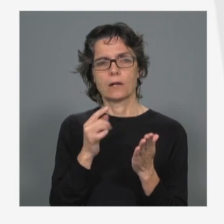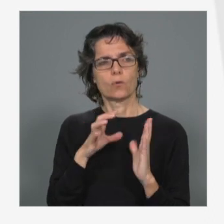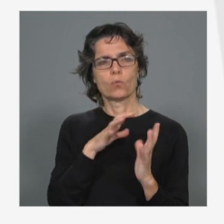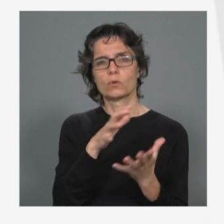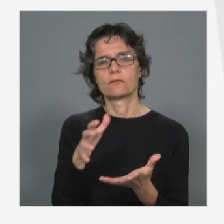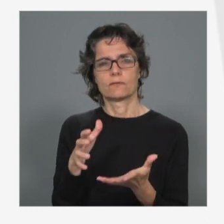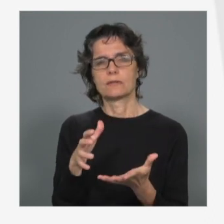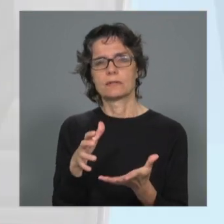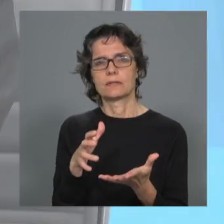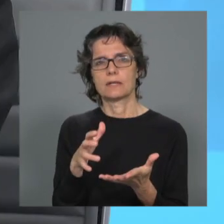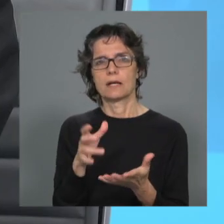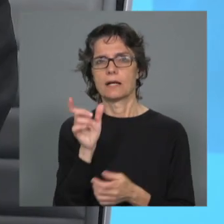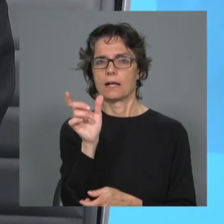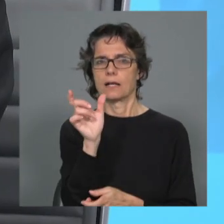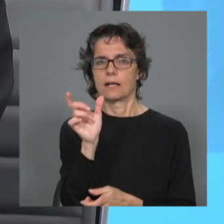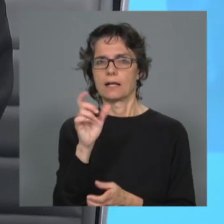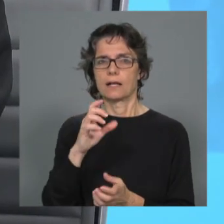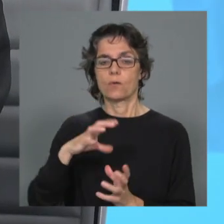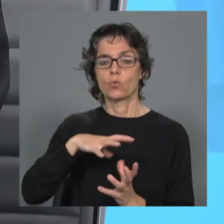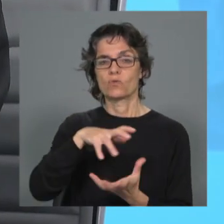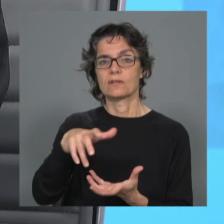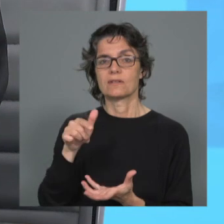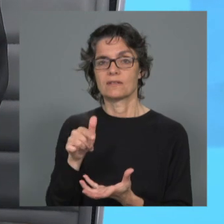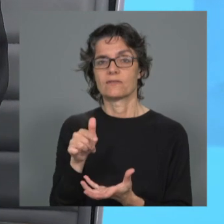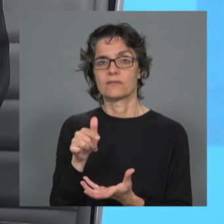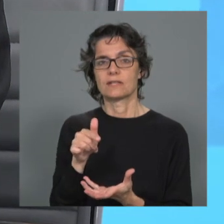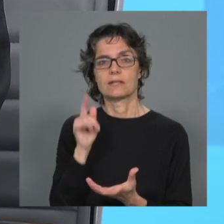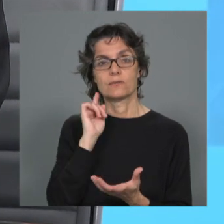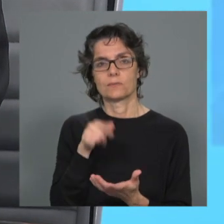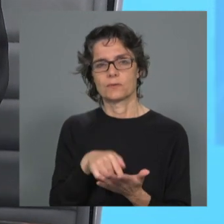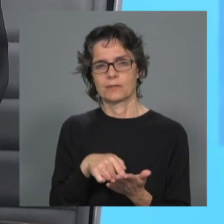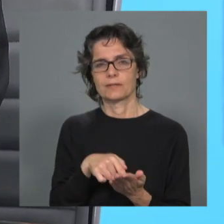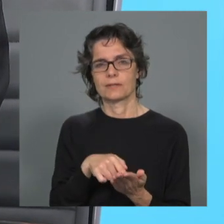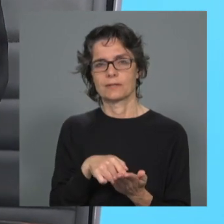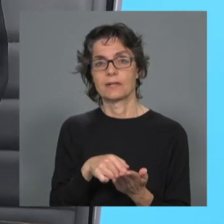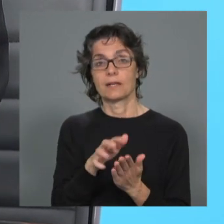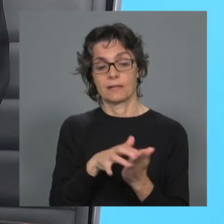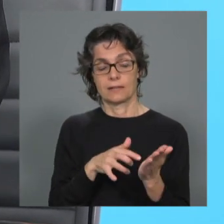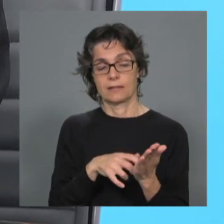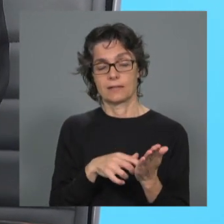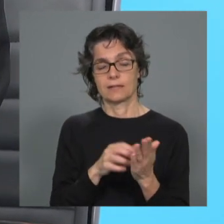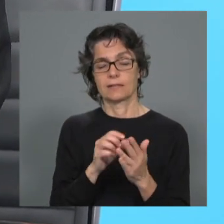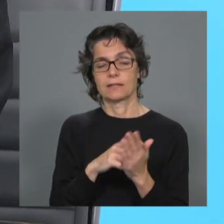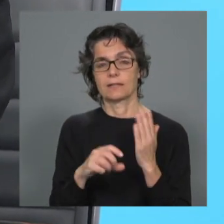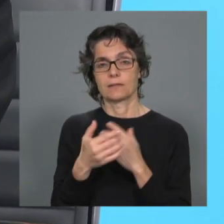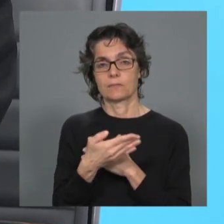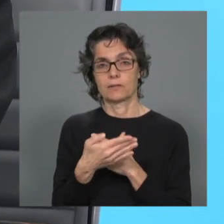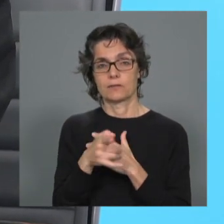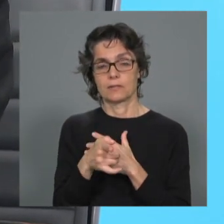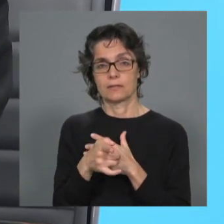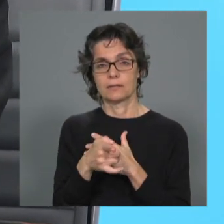Aí está, nessa palavra, universalidade. Não é? Na universalidade. Este texto do Apocalipse, capítulo 7º, é um